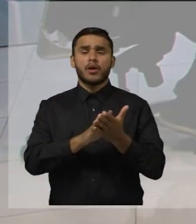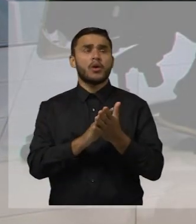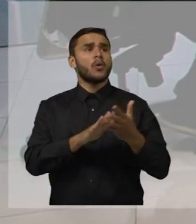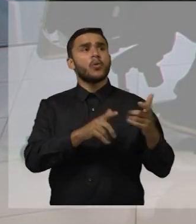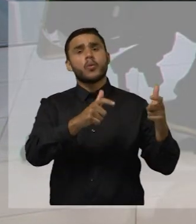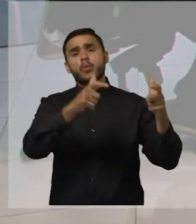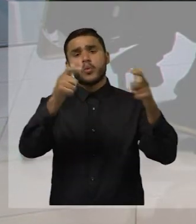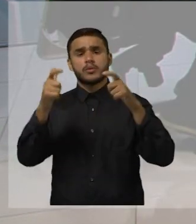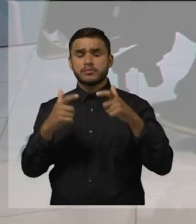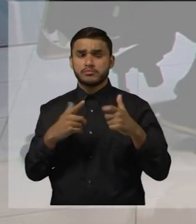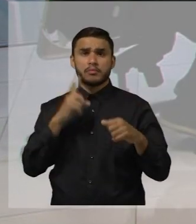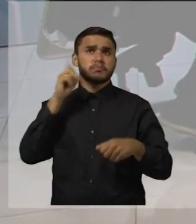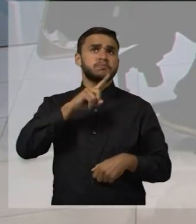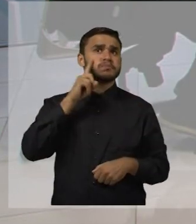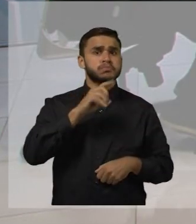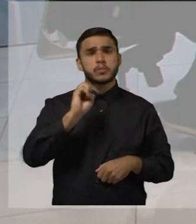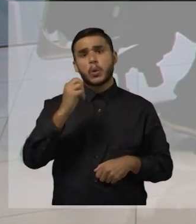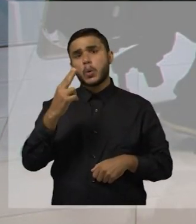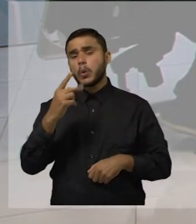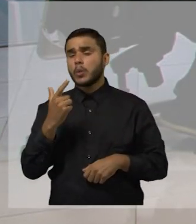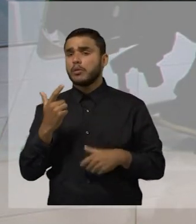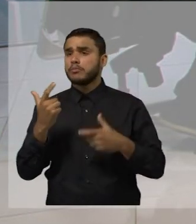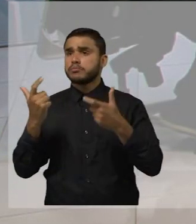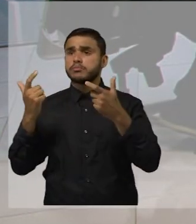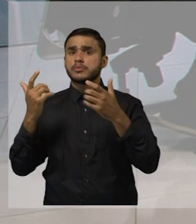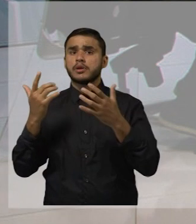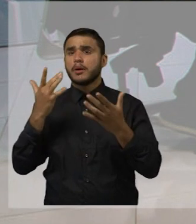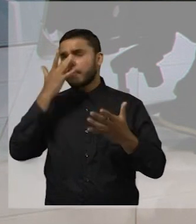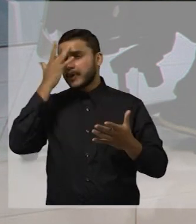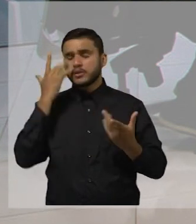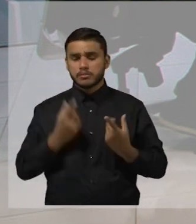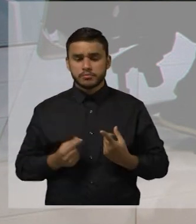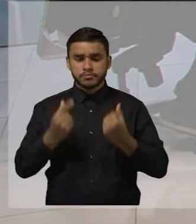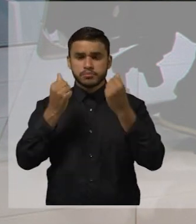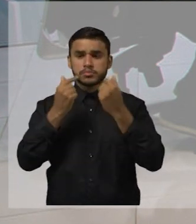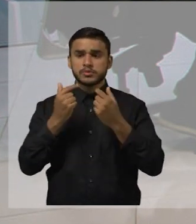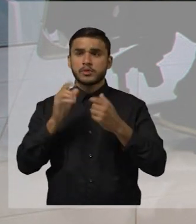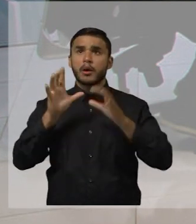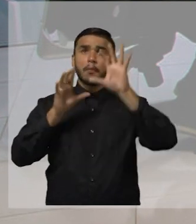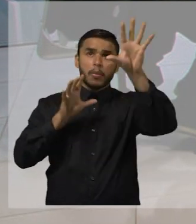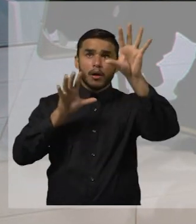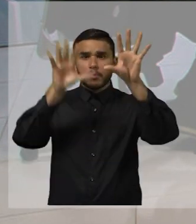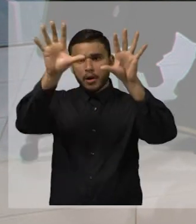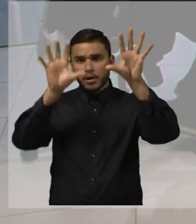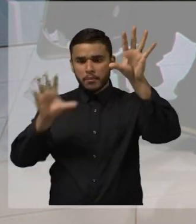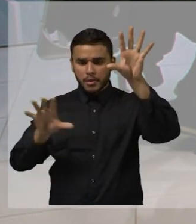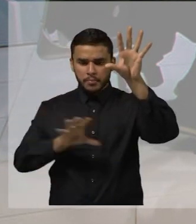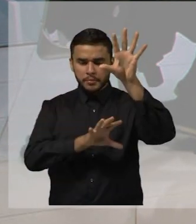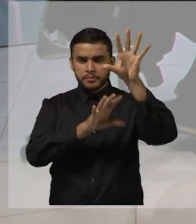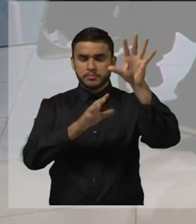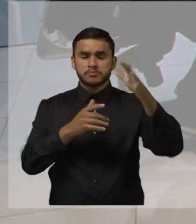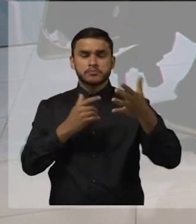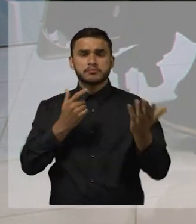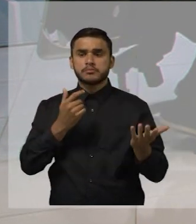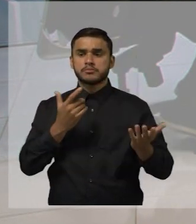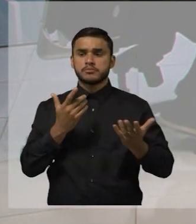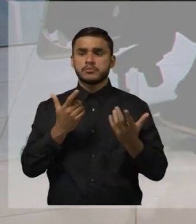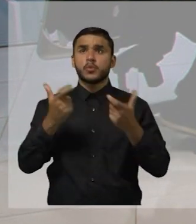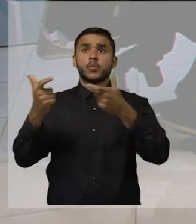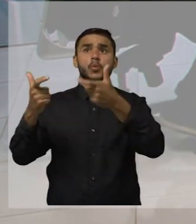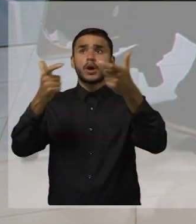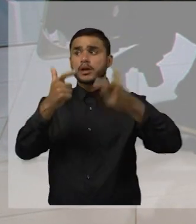dificilmente você vai ter um grande economista especializado em desenvolvimento regional, até porque desenvolvimento regional é uma questão muito